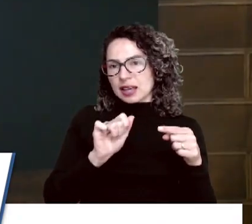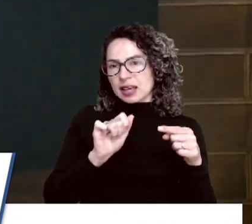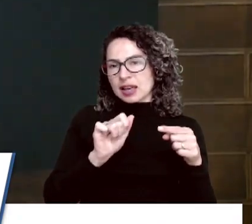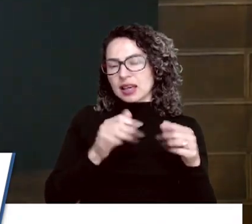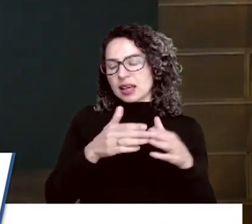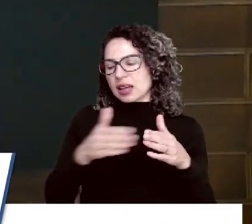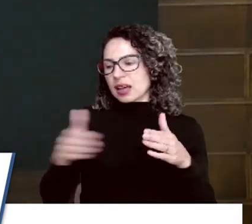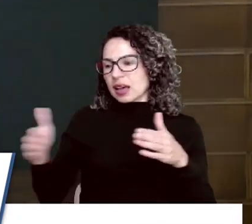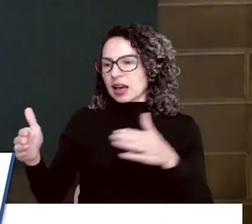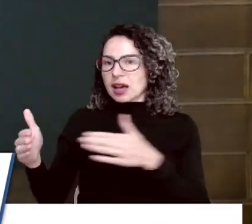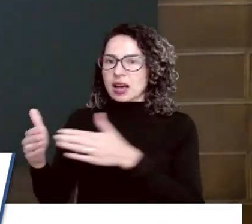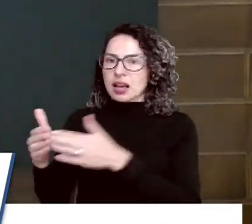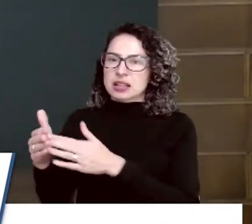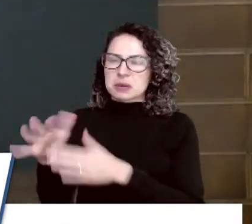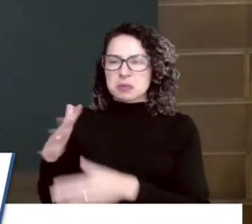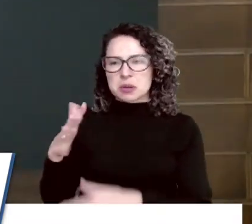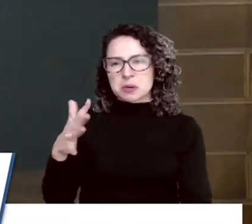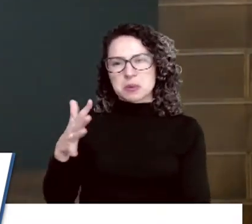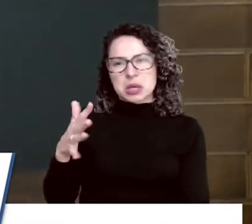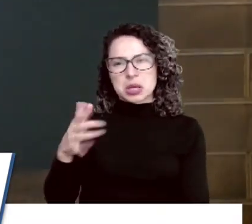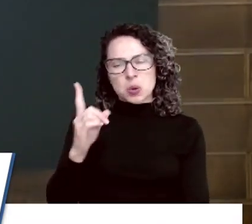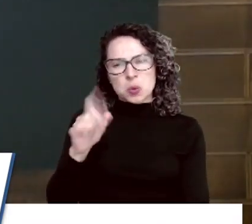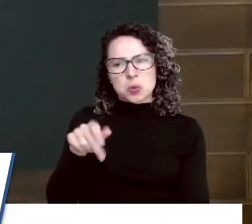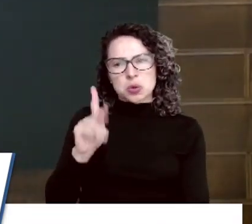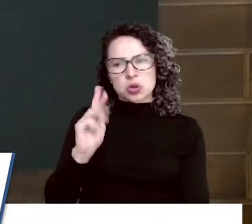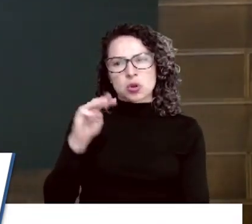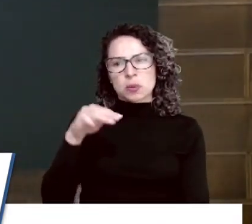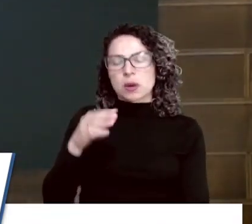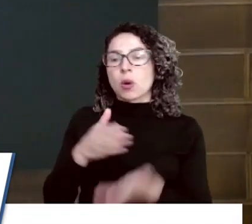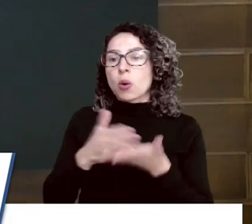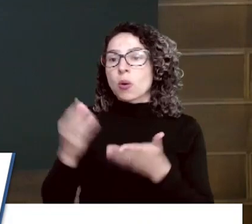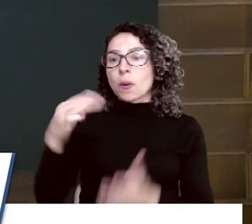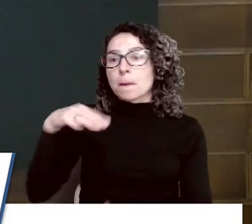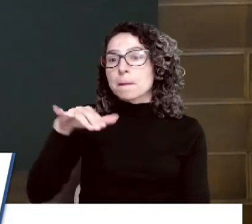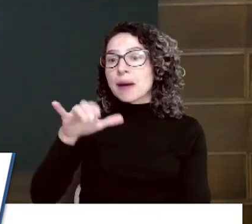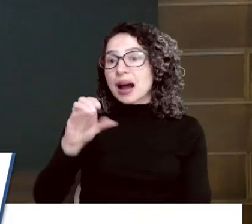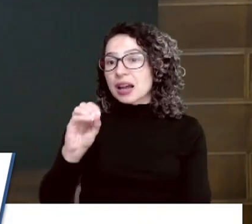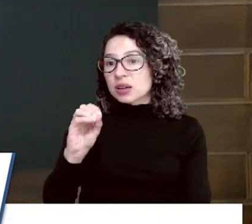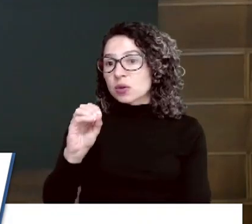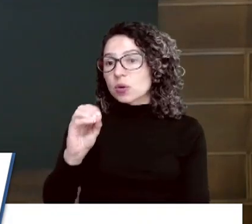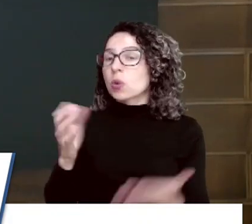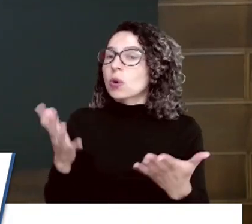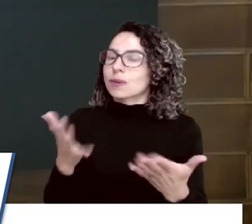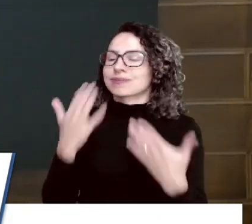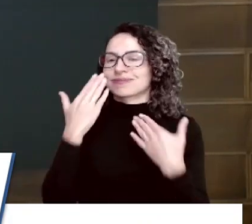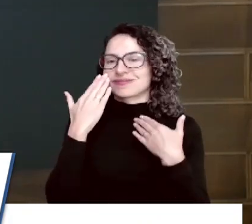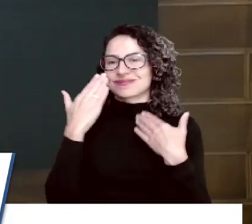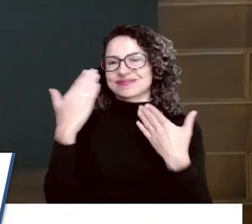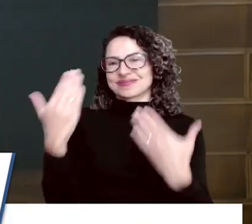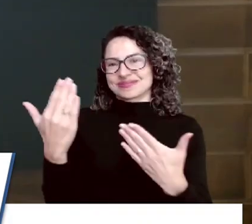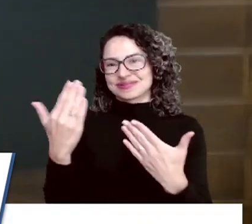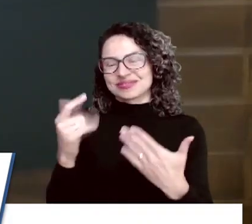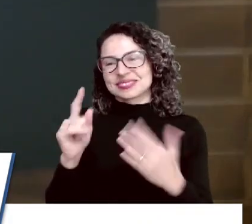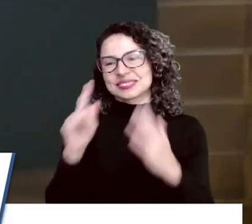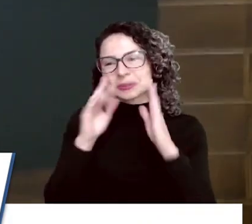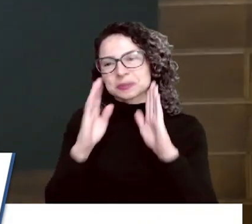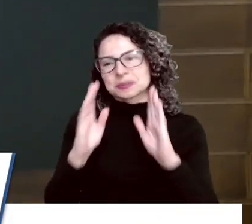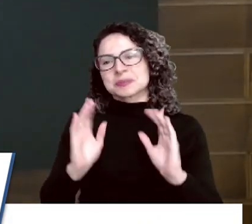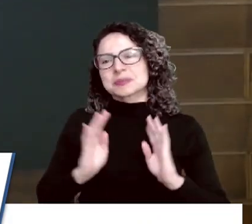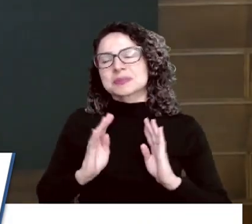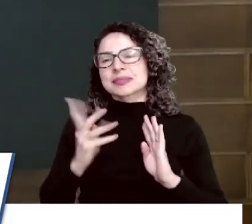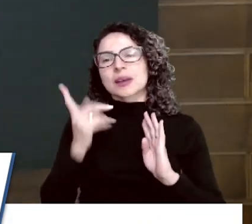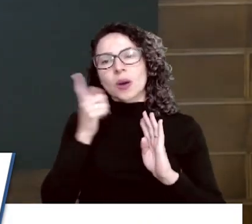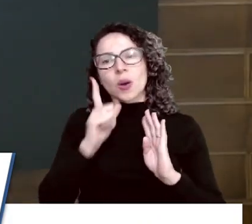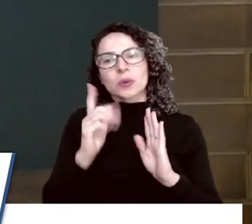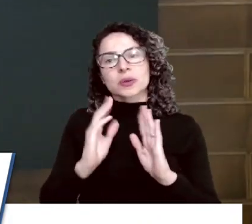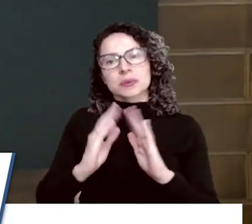ali de quase, acredito, 1 quilômetro, iniciou em maio. E hoje meu agradecimento por ser atendido nesse pedido, nessa